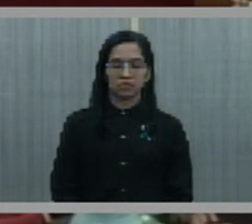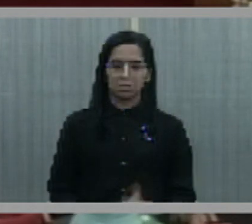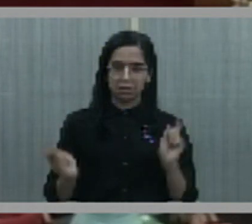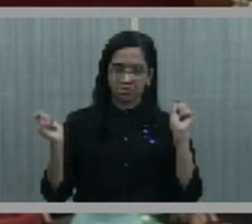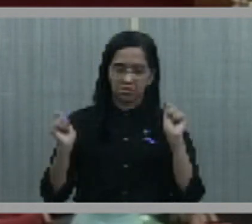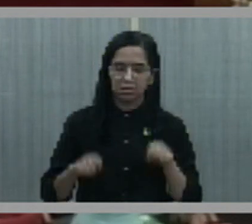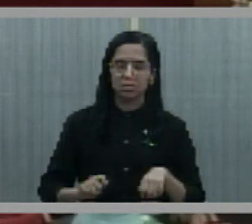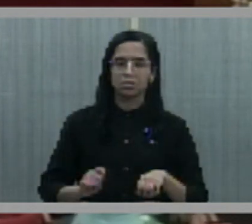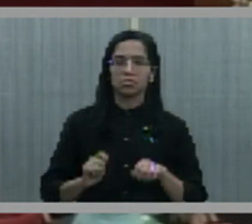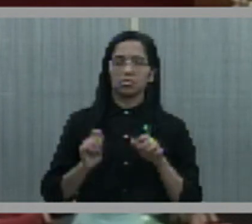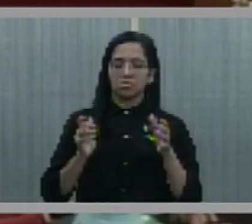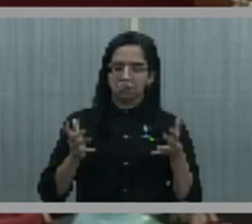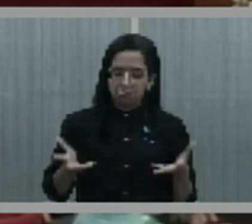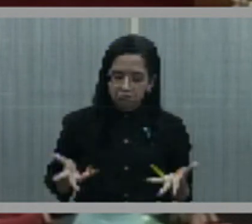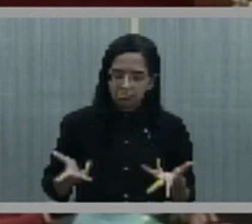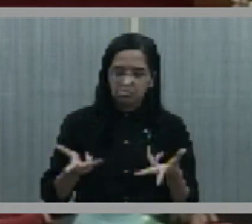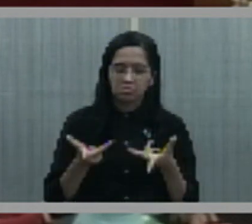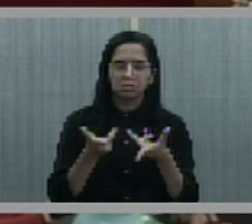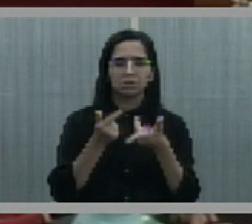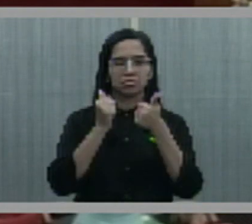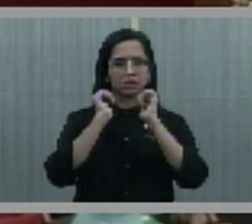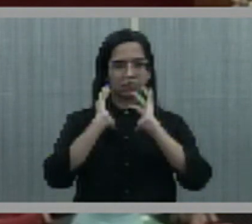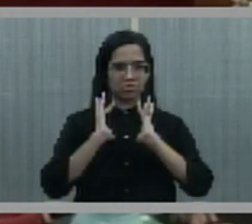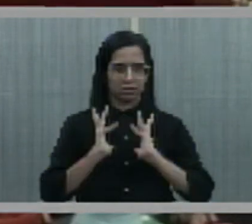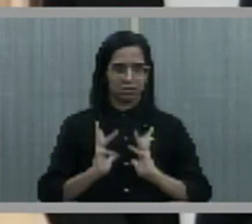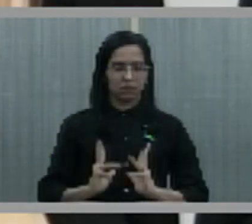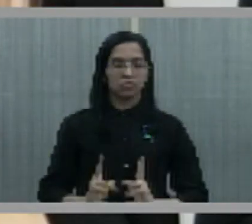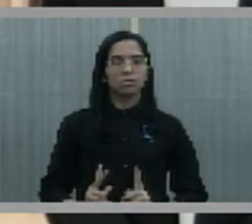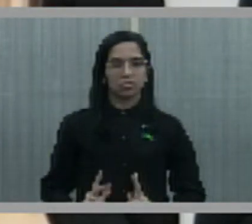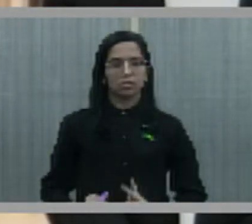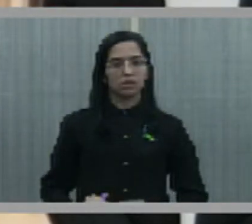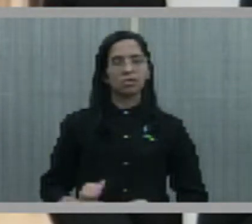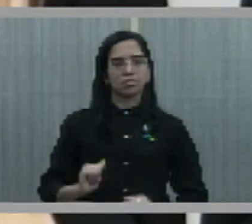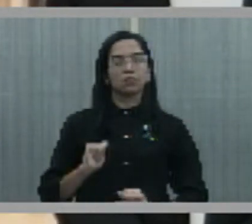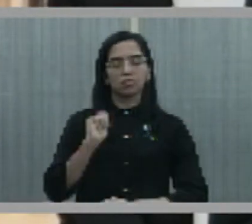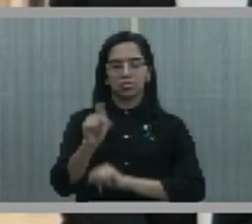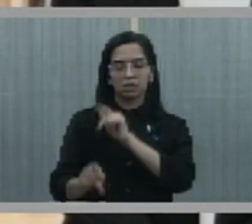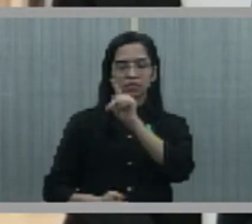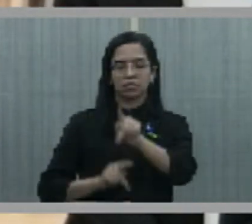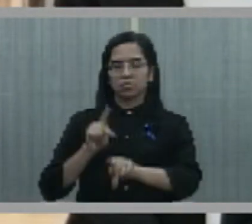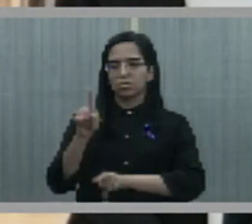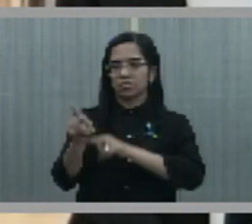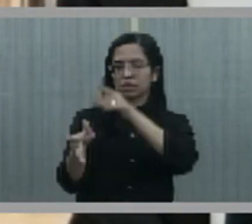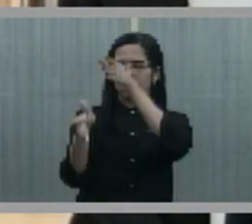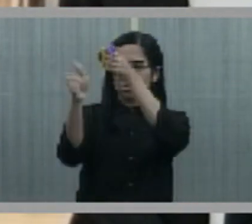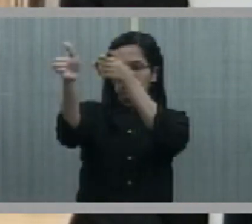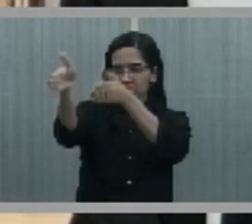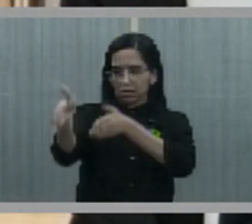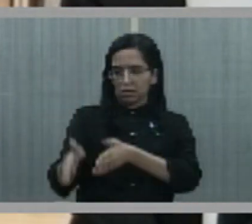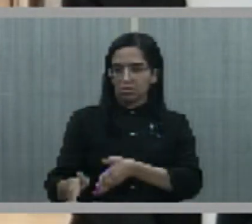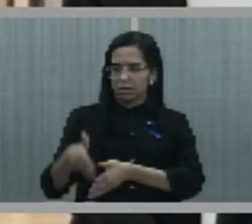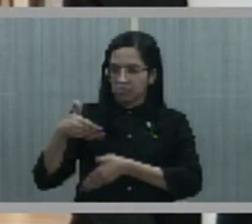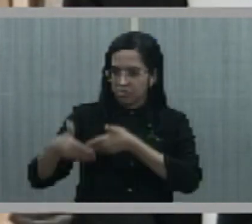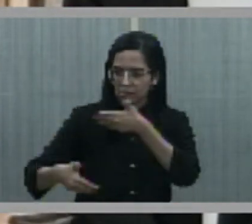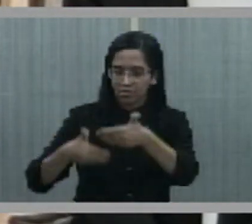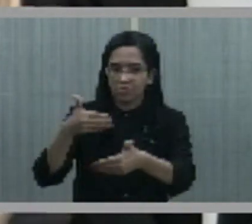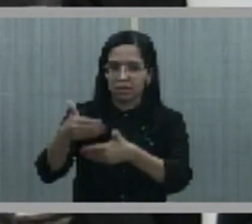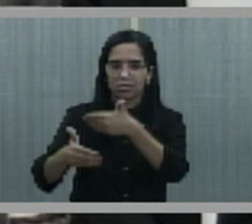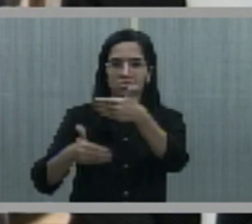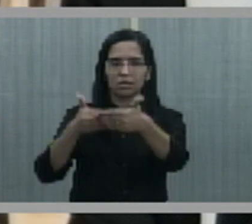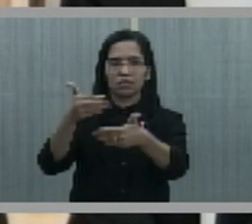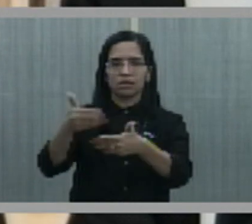possas tu, conservando a pureza do teu povo leal, progredir